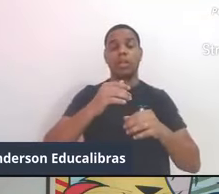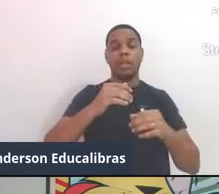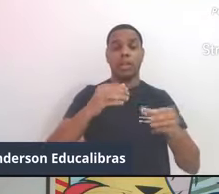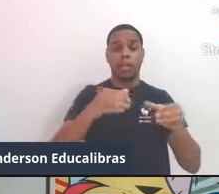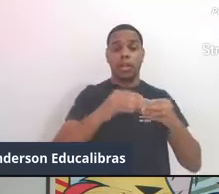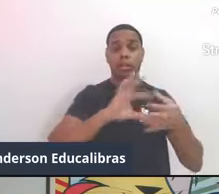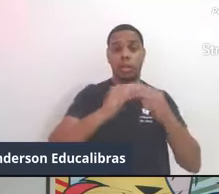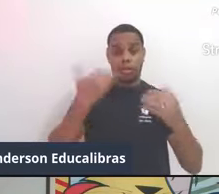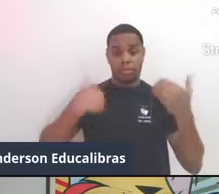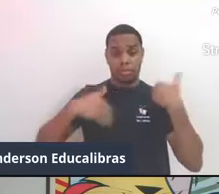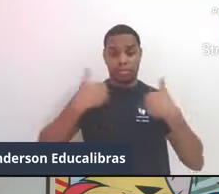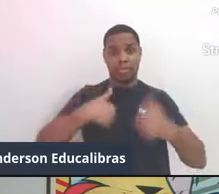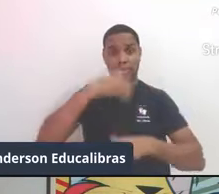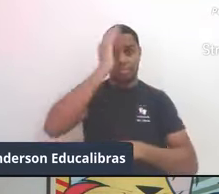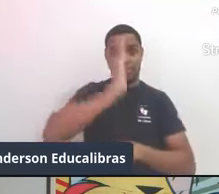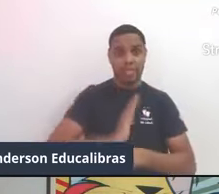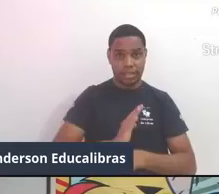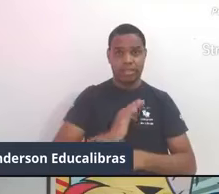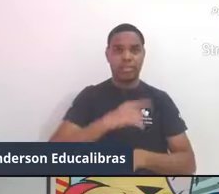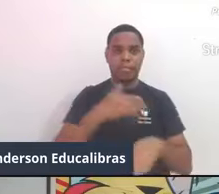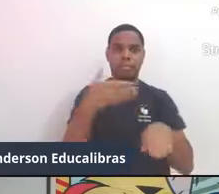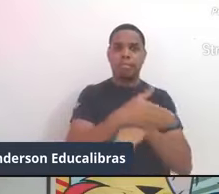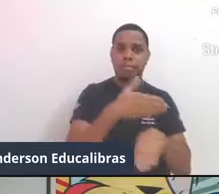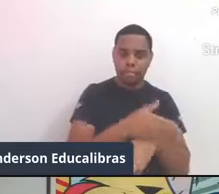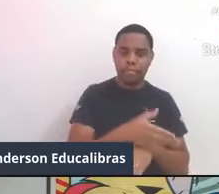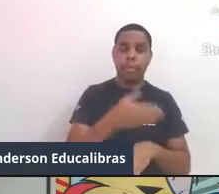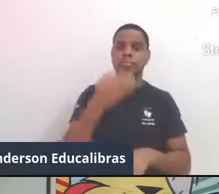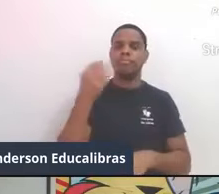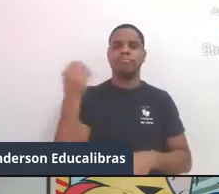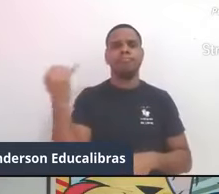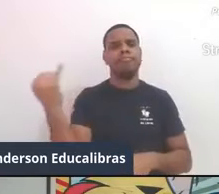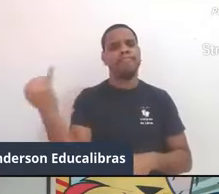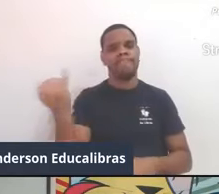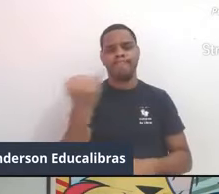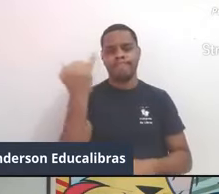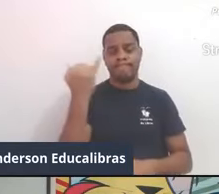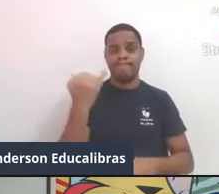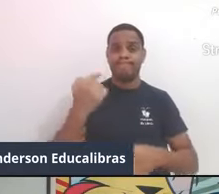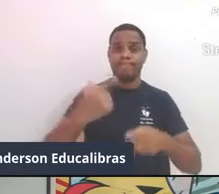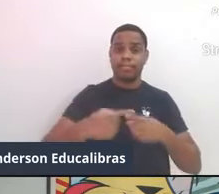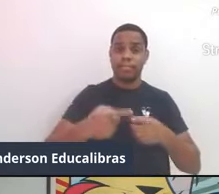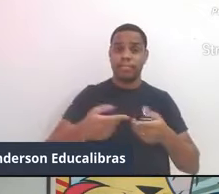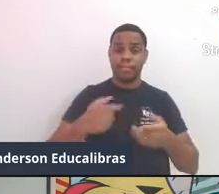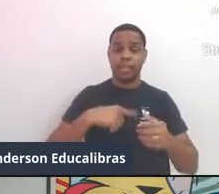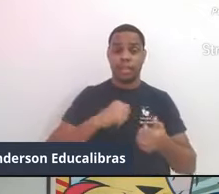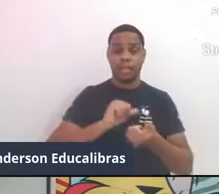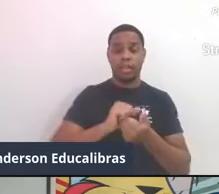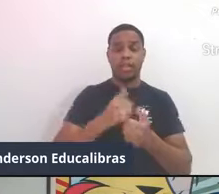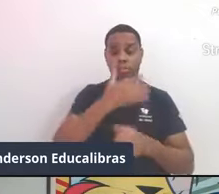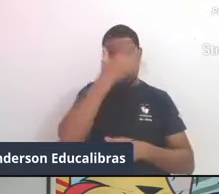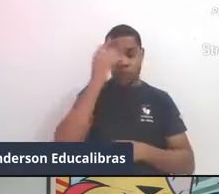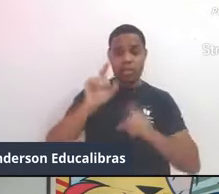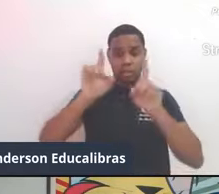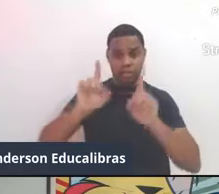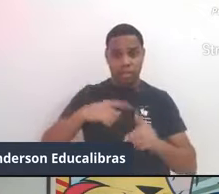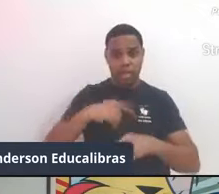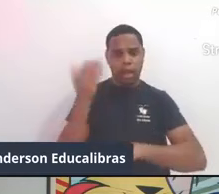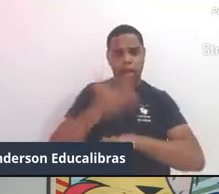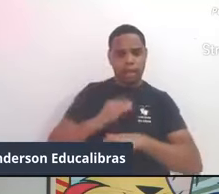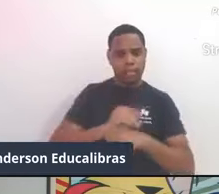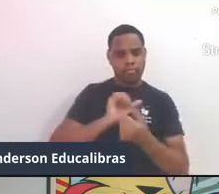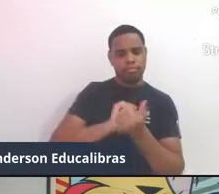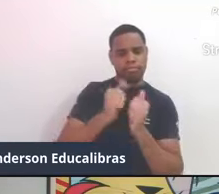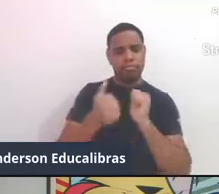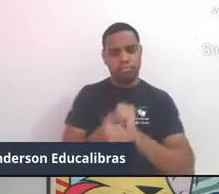Paraolímpico Brasileiro. É muito importante isso, por quê? Porque essa coisa da atividade física para a pessoa com deficiência,